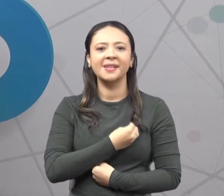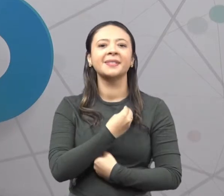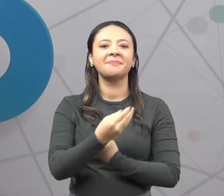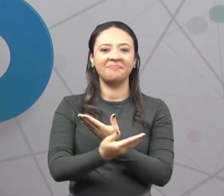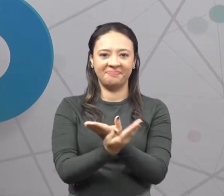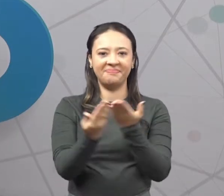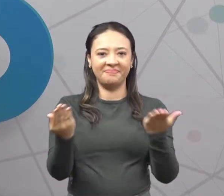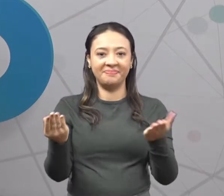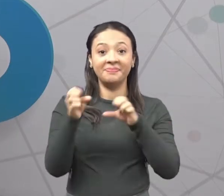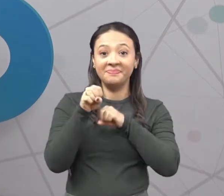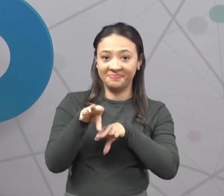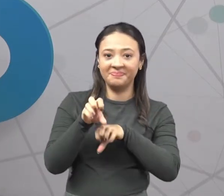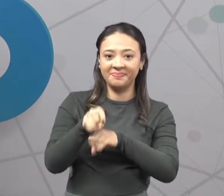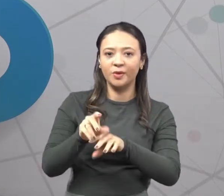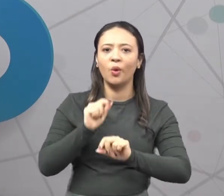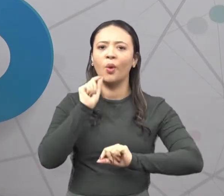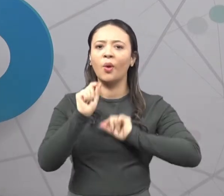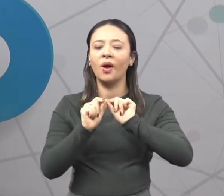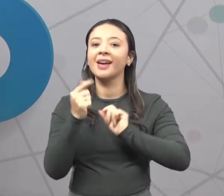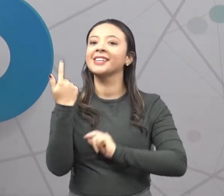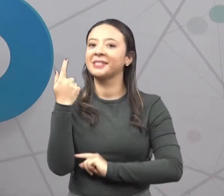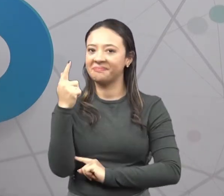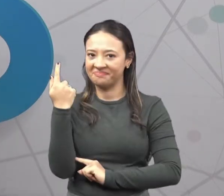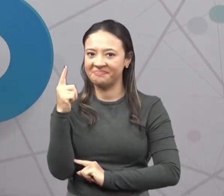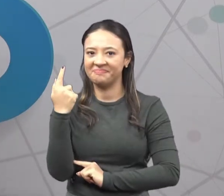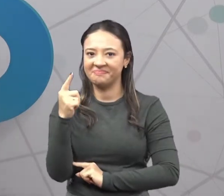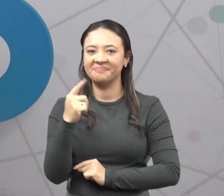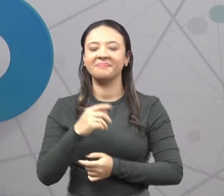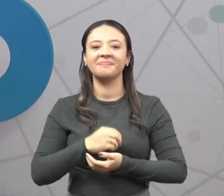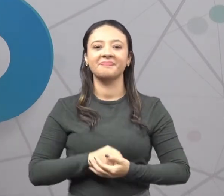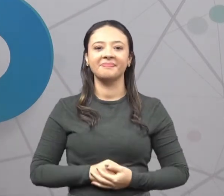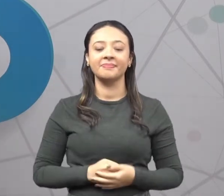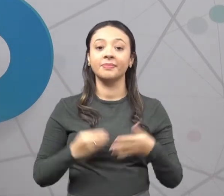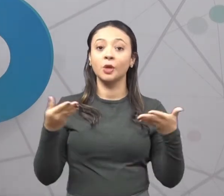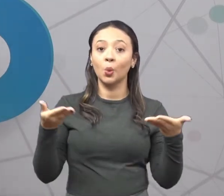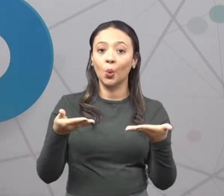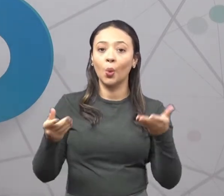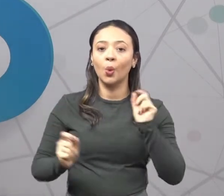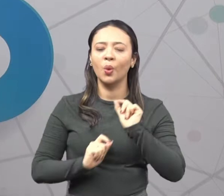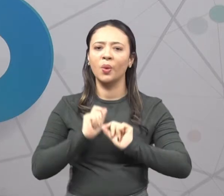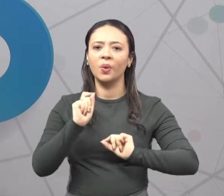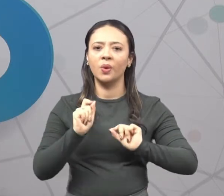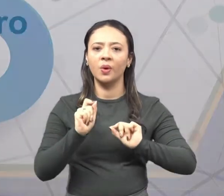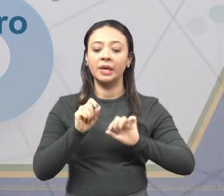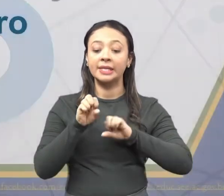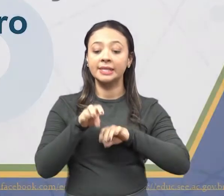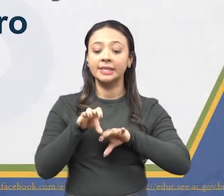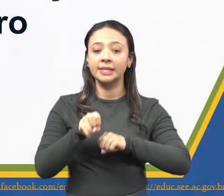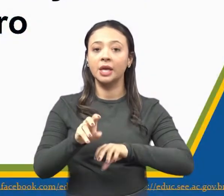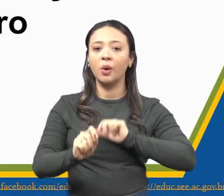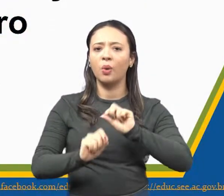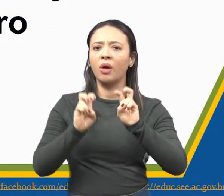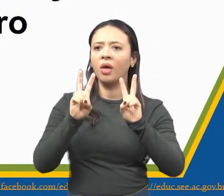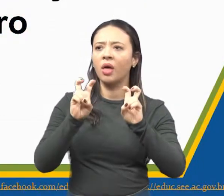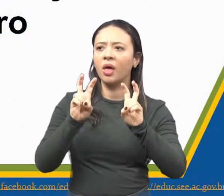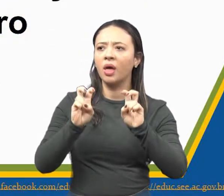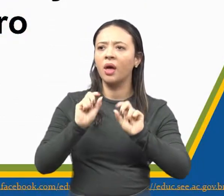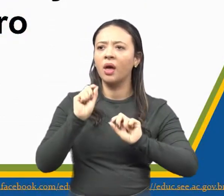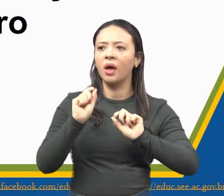vocês para dar aula de geografia. E hoje eu quero trabalhar o